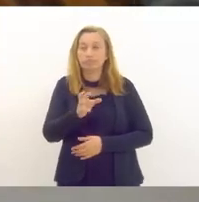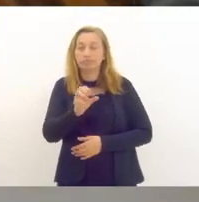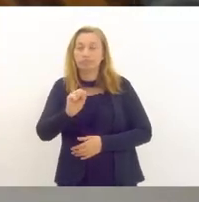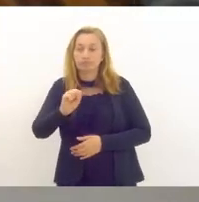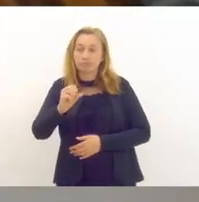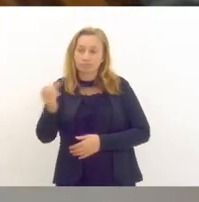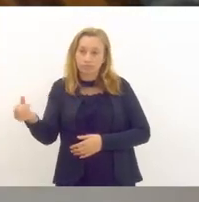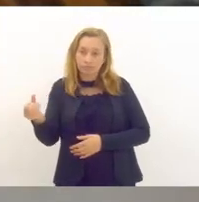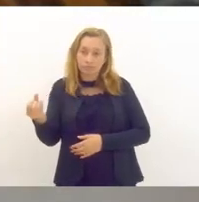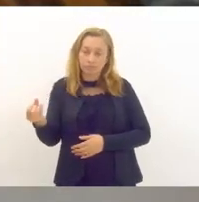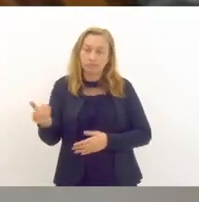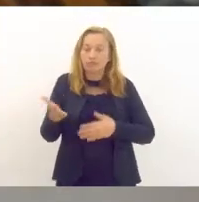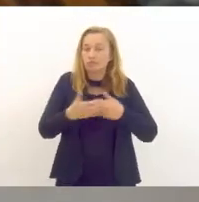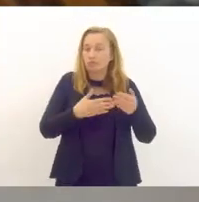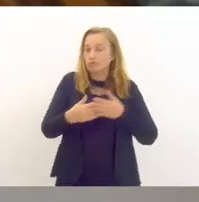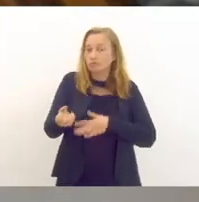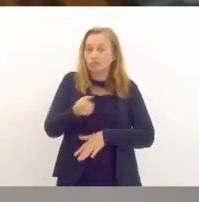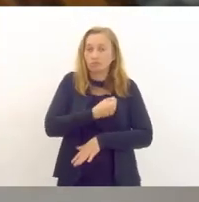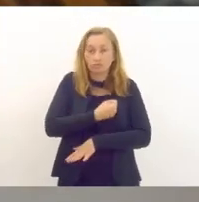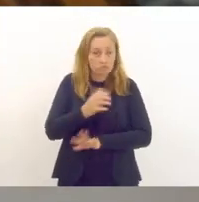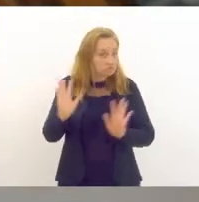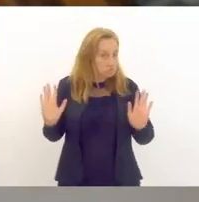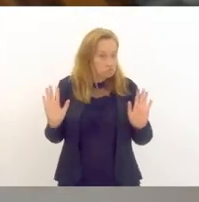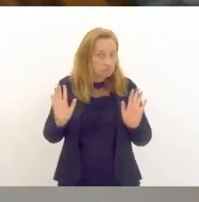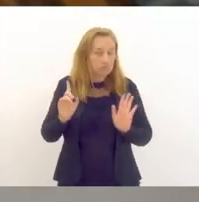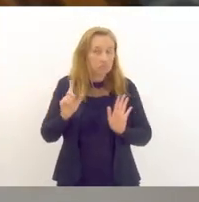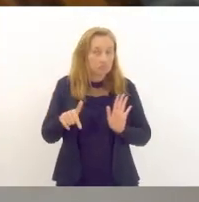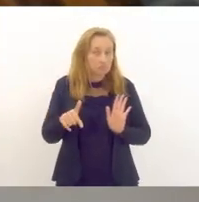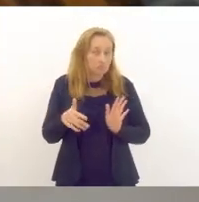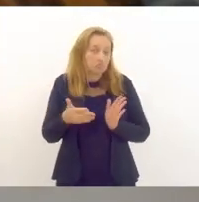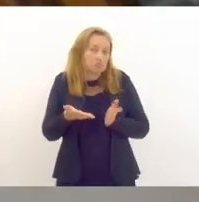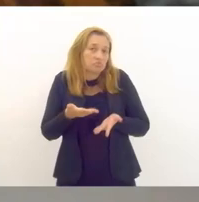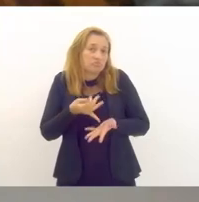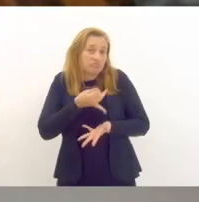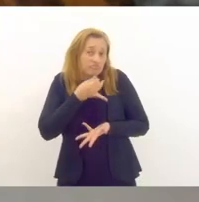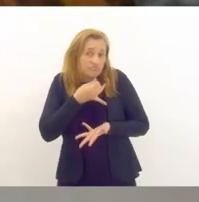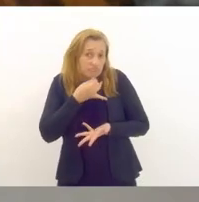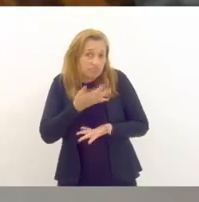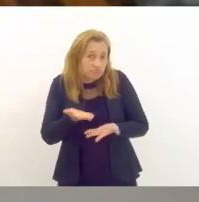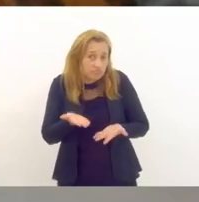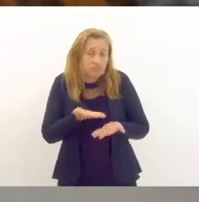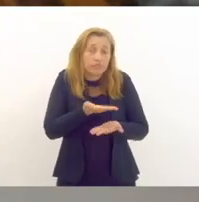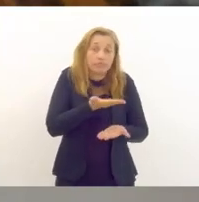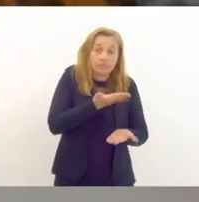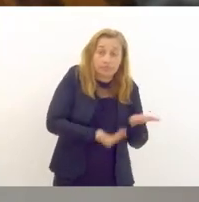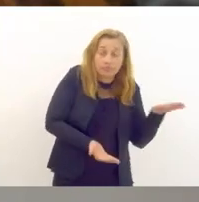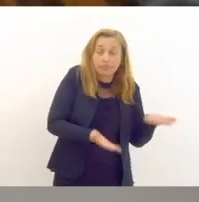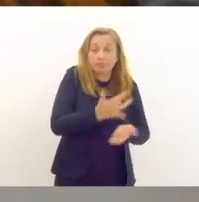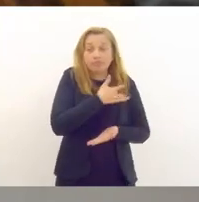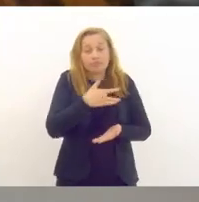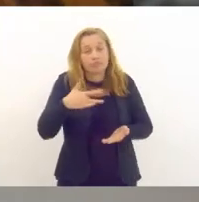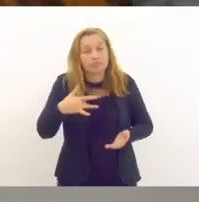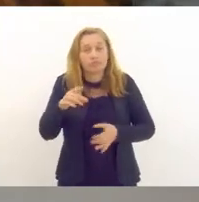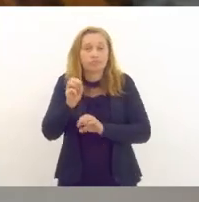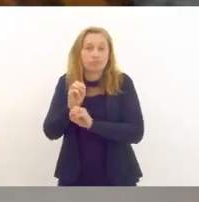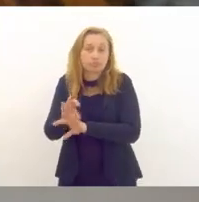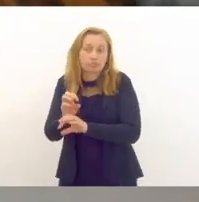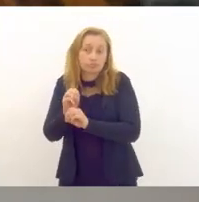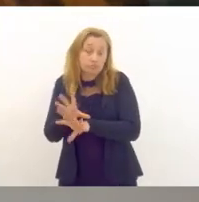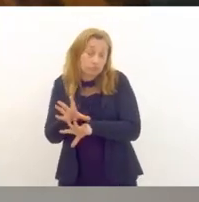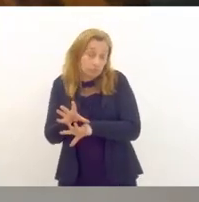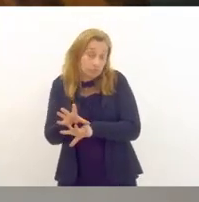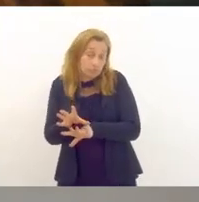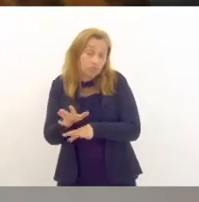Qualquer que seja o número é uma tragédia que seja para saúde que seja para educação